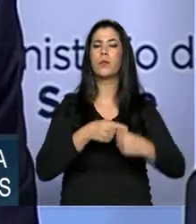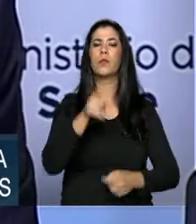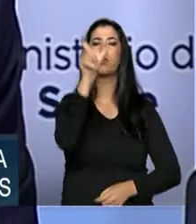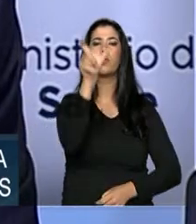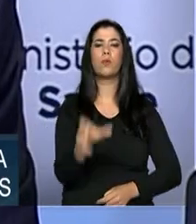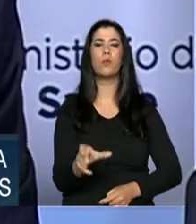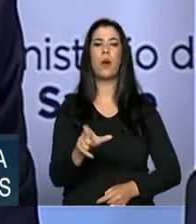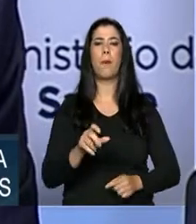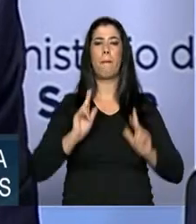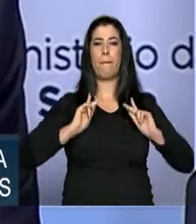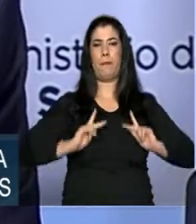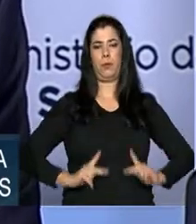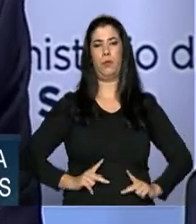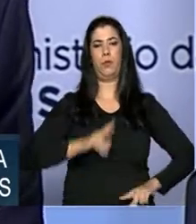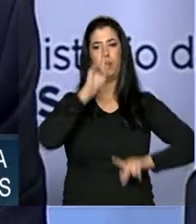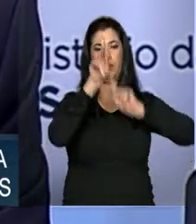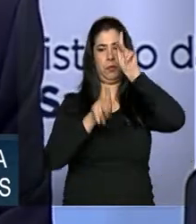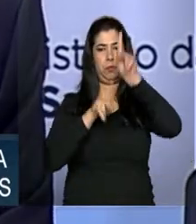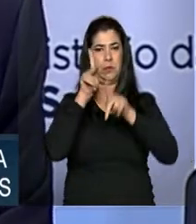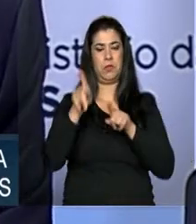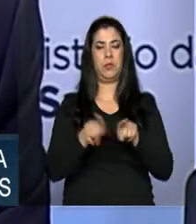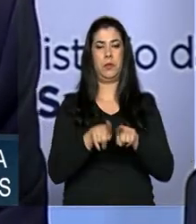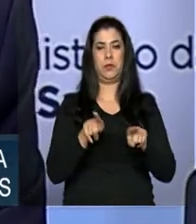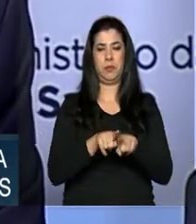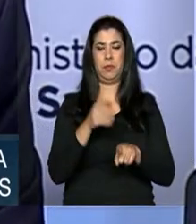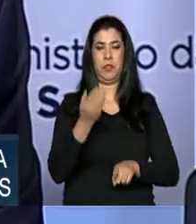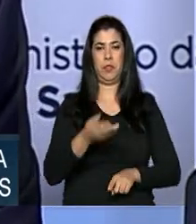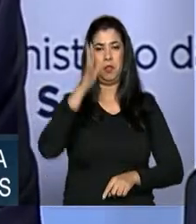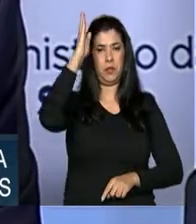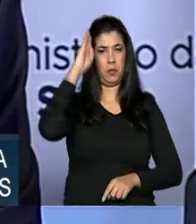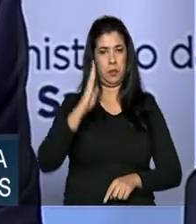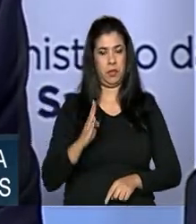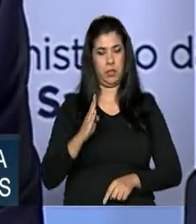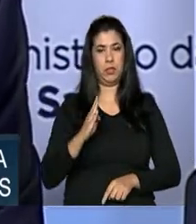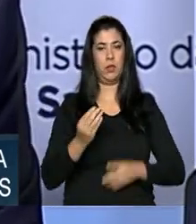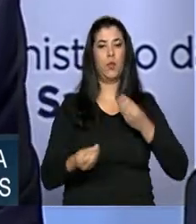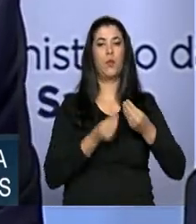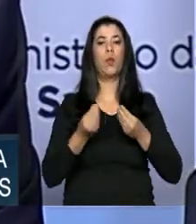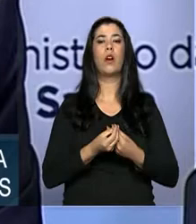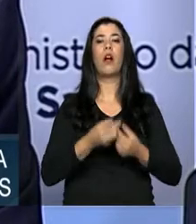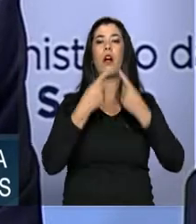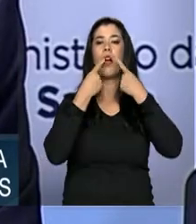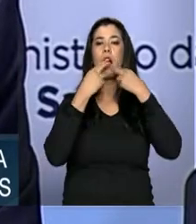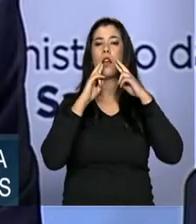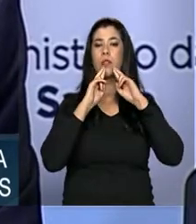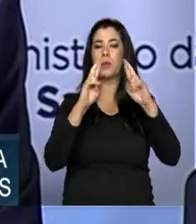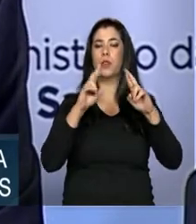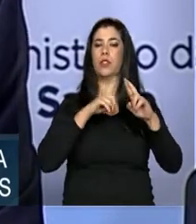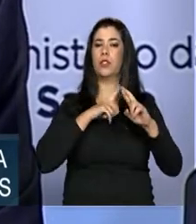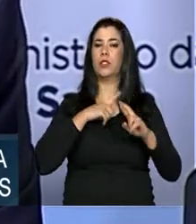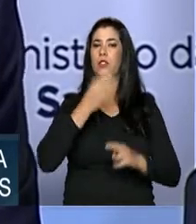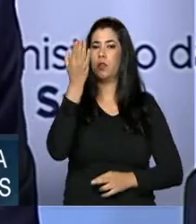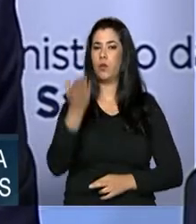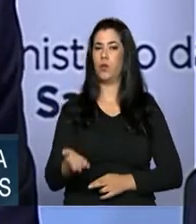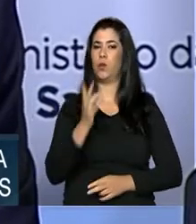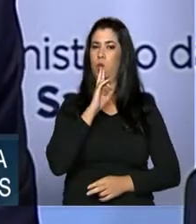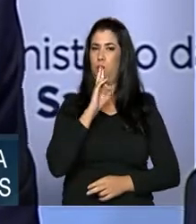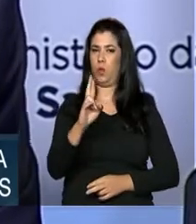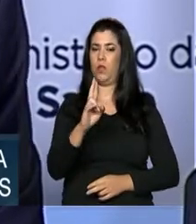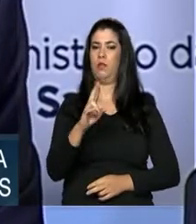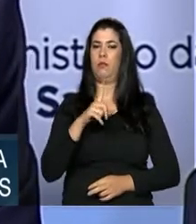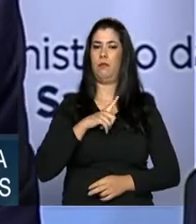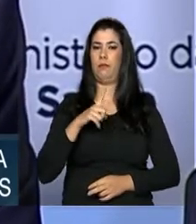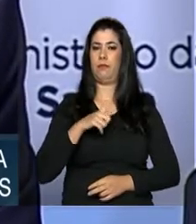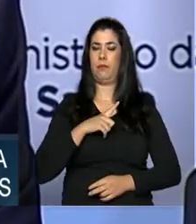comportamento da população brasileira, do tipo de resposta que nós estamos obtendo. E vocês vão ter uma demonstração muito clara disso,